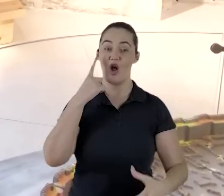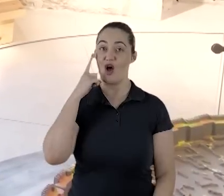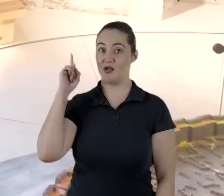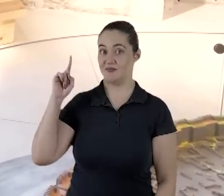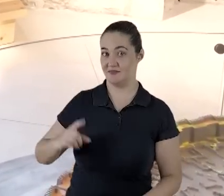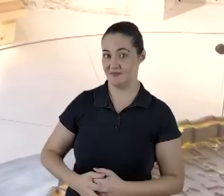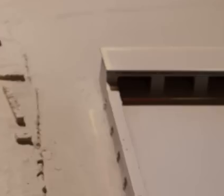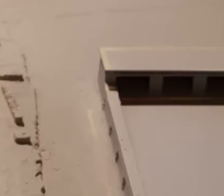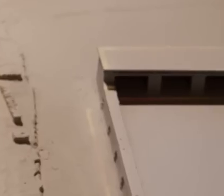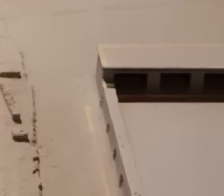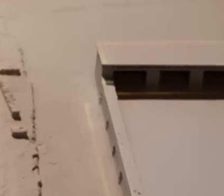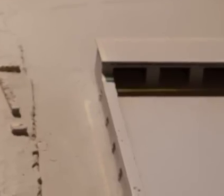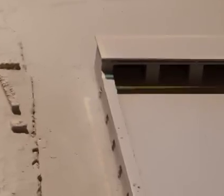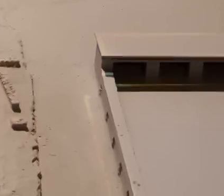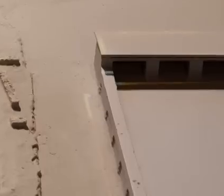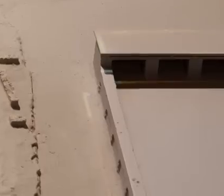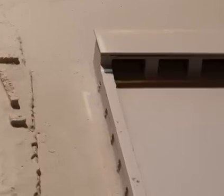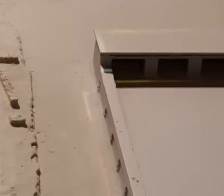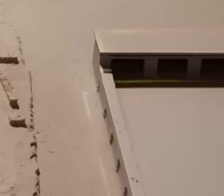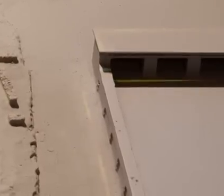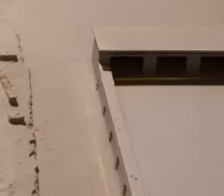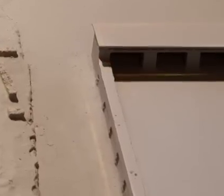passado que não existe mais.